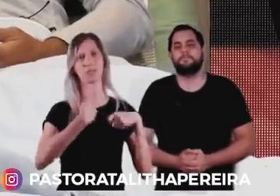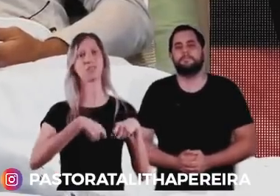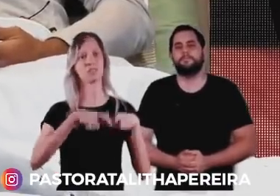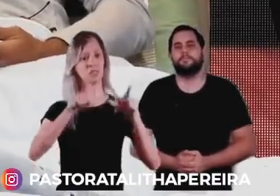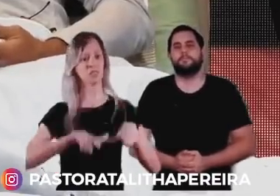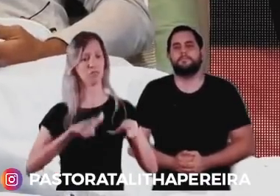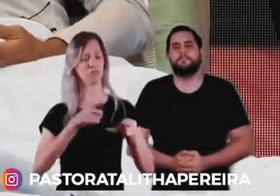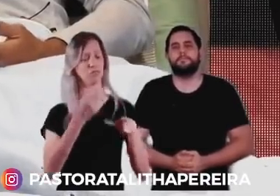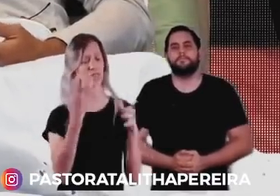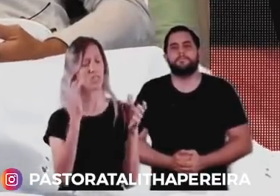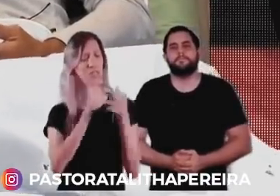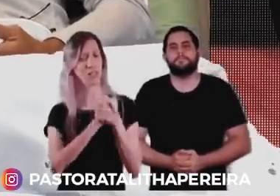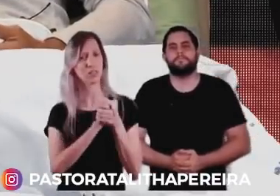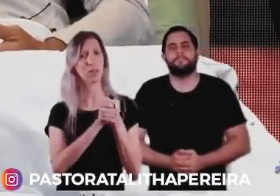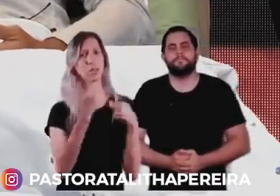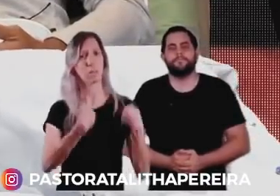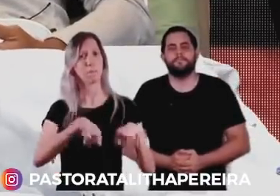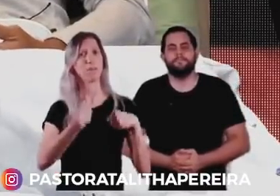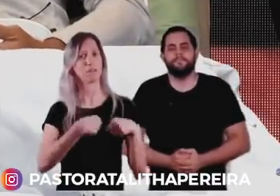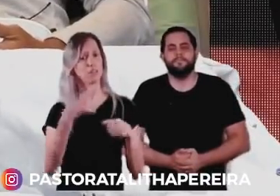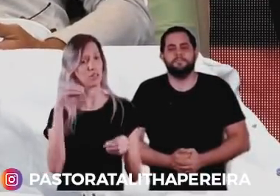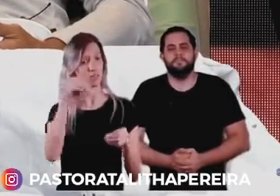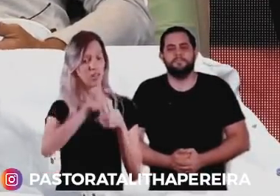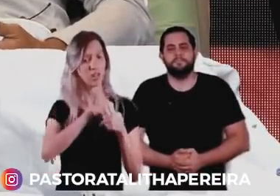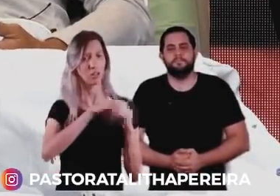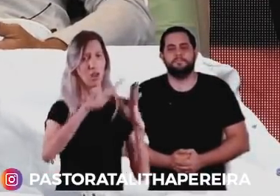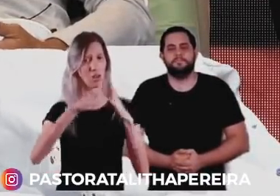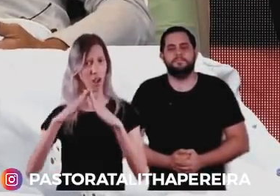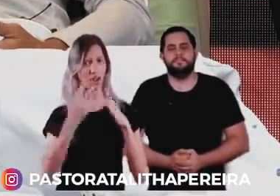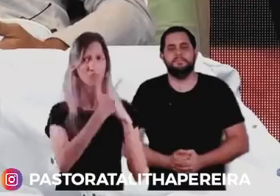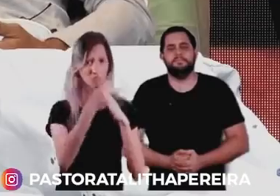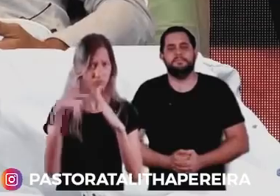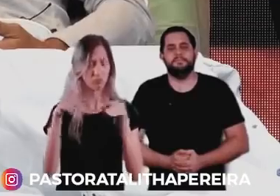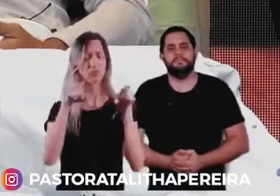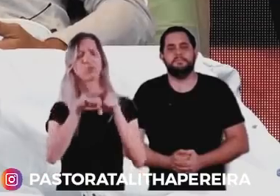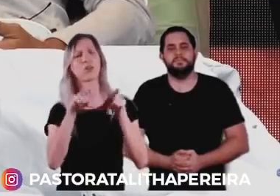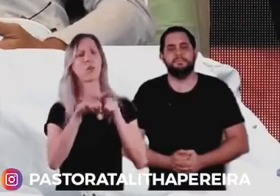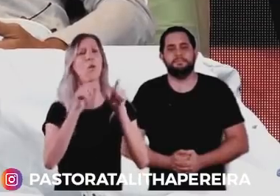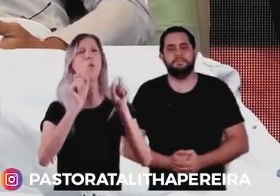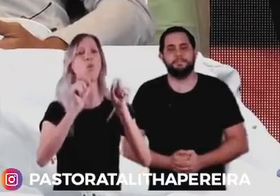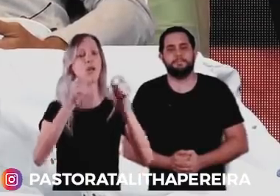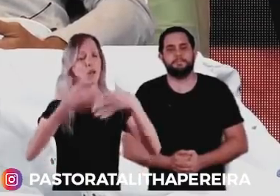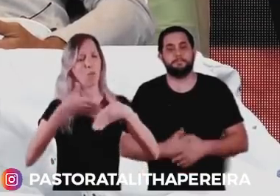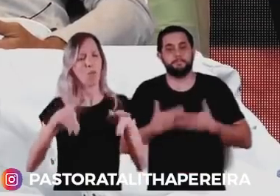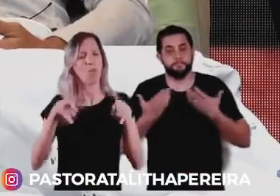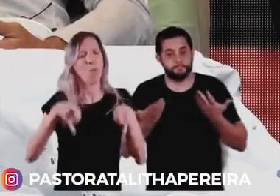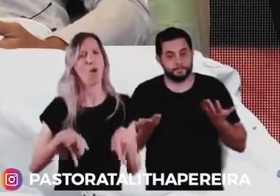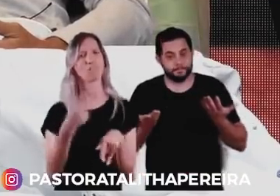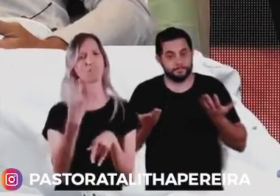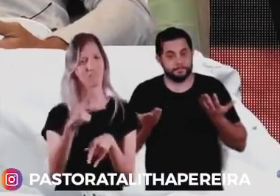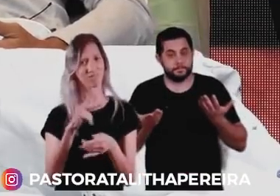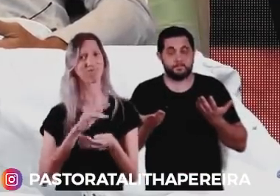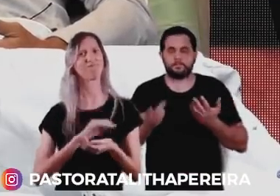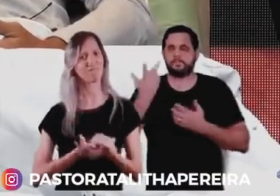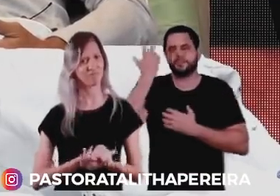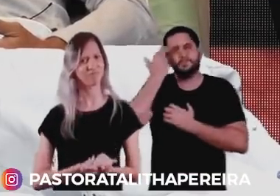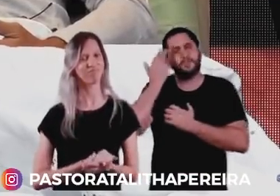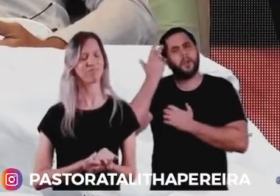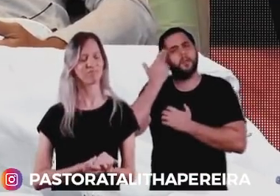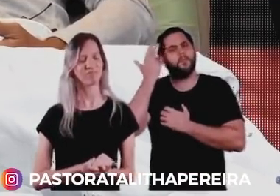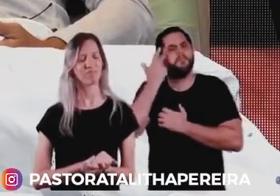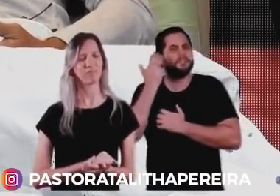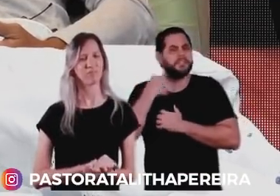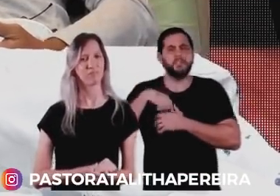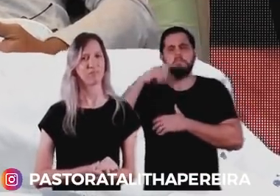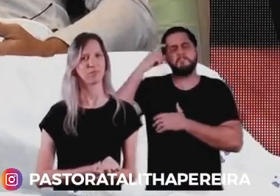precisa existir dentro da sua casa, e esse lugar é o seu quarto. E a gente normalmente, a gente não se